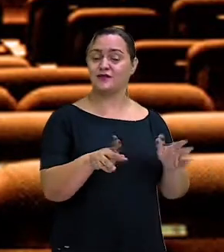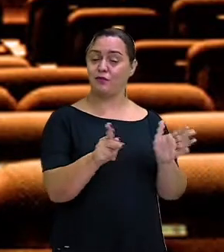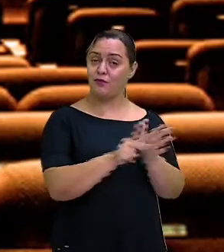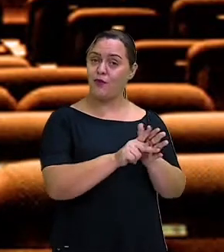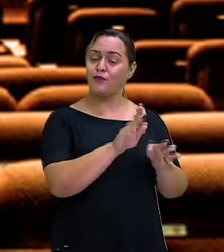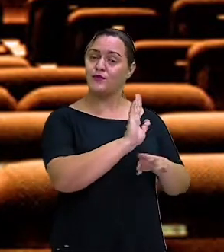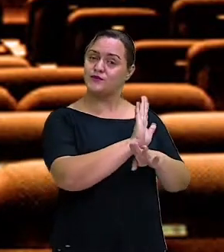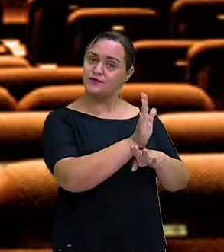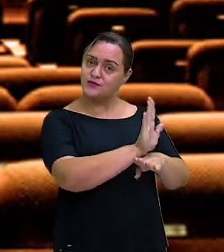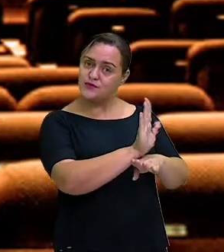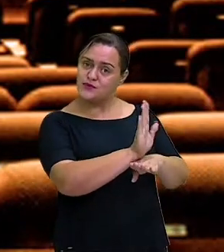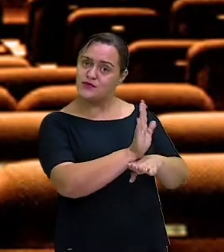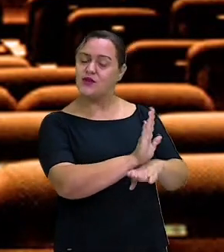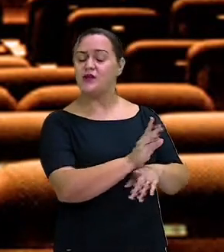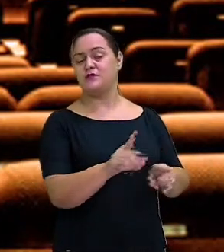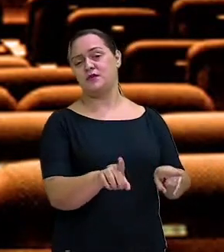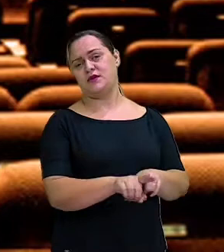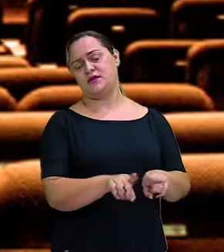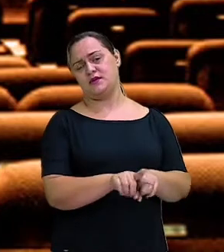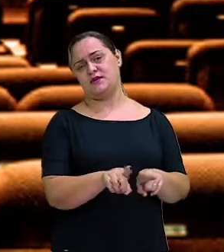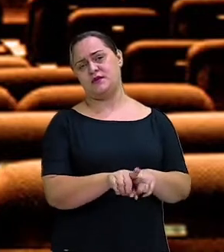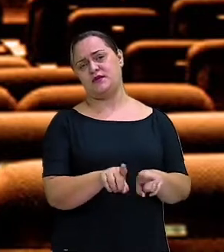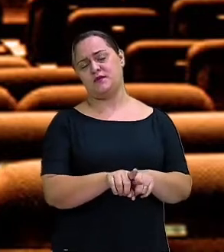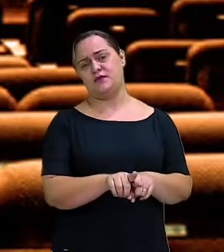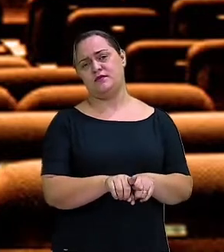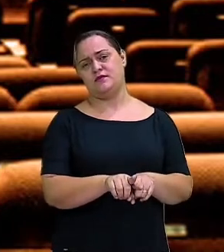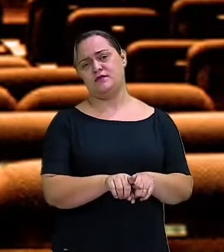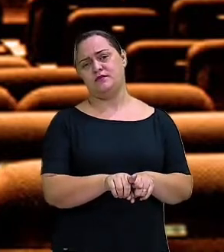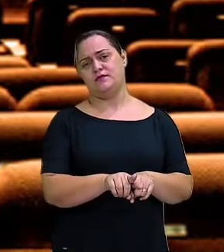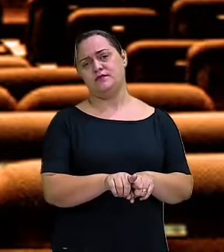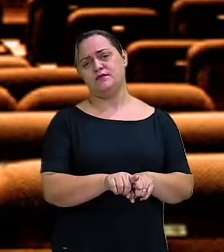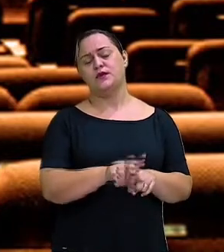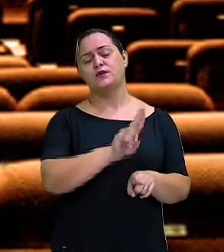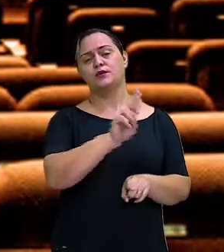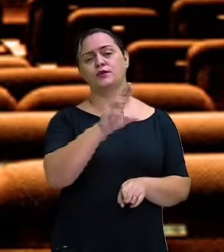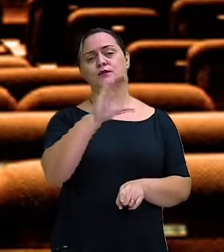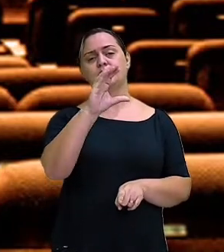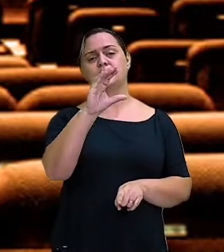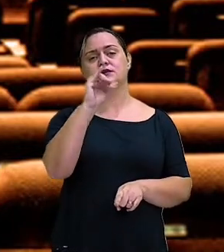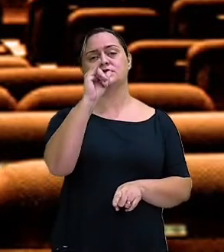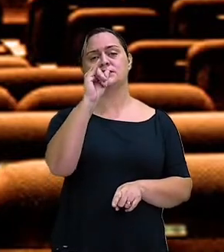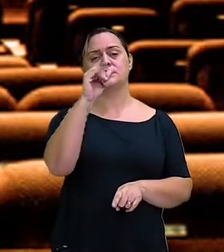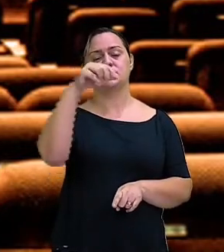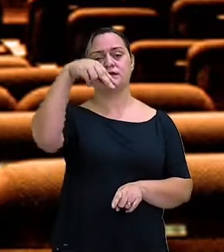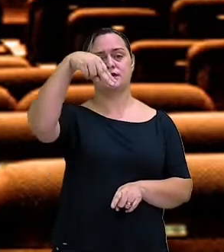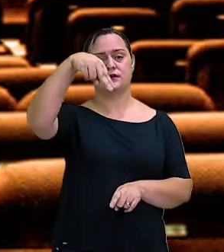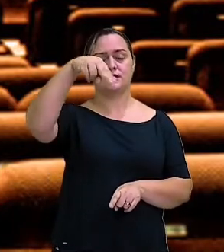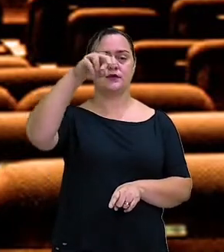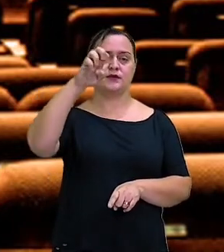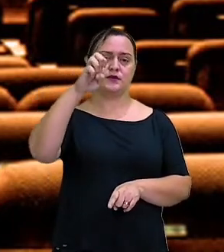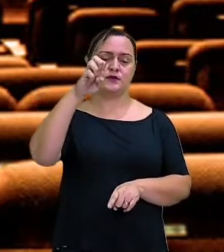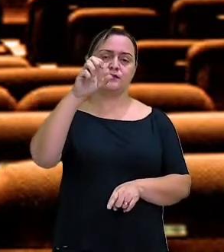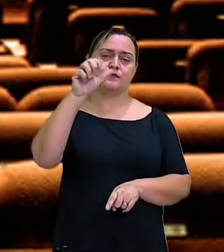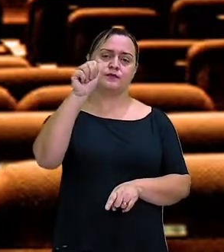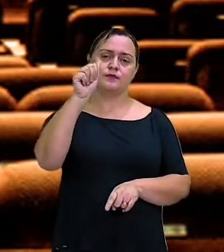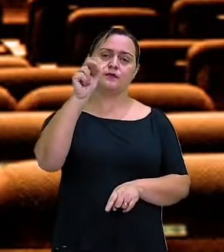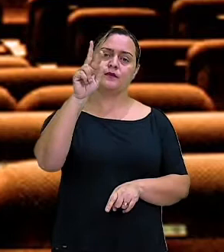Ele criou uma sala, né? Foi o cinearte, criou várias salas de cinema para